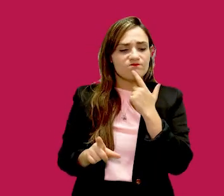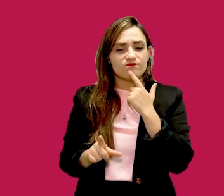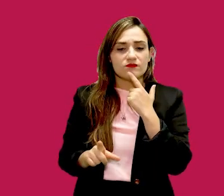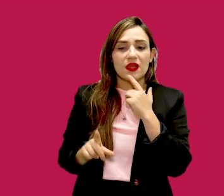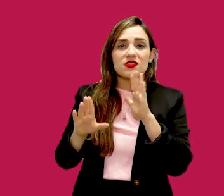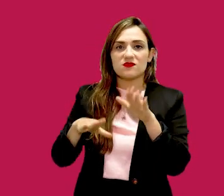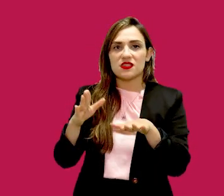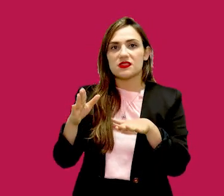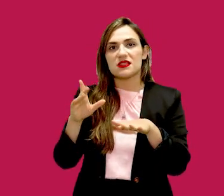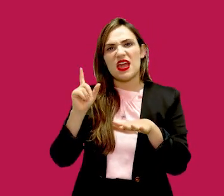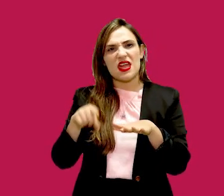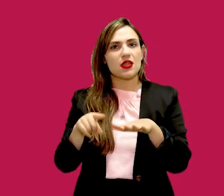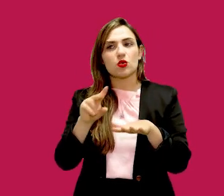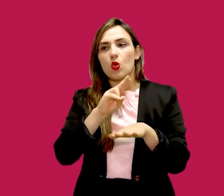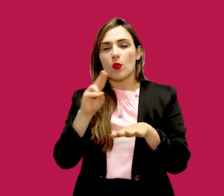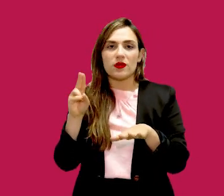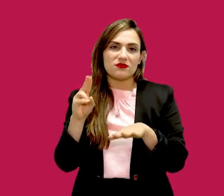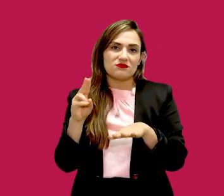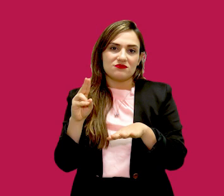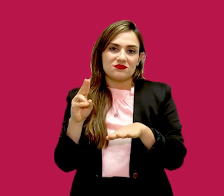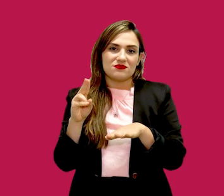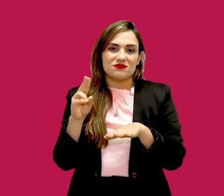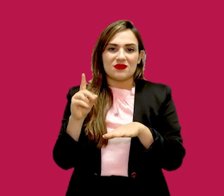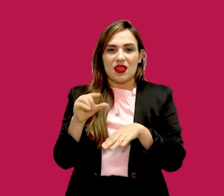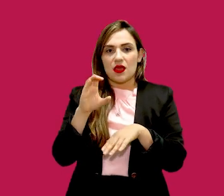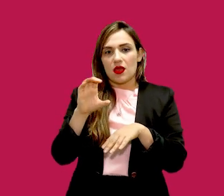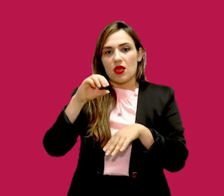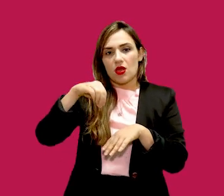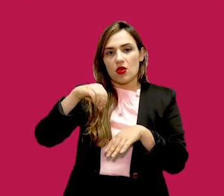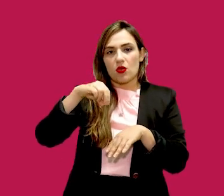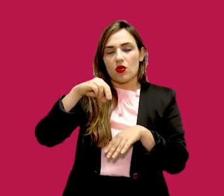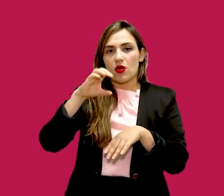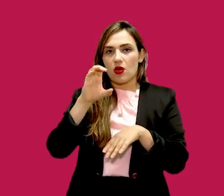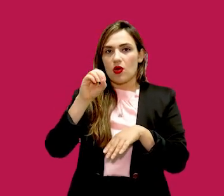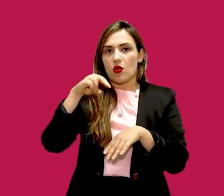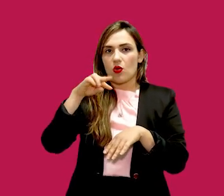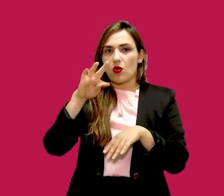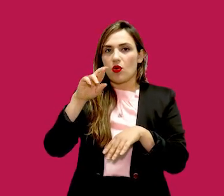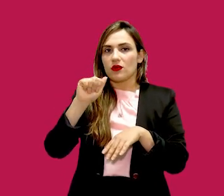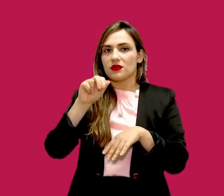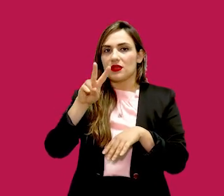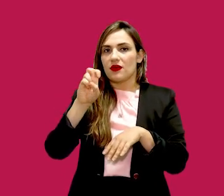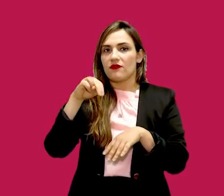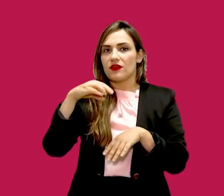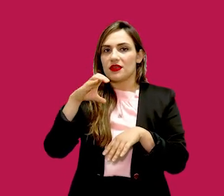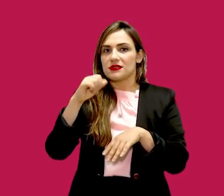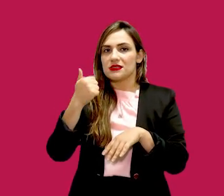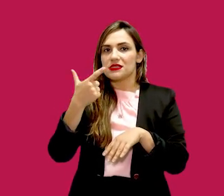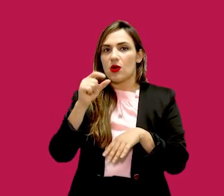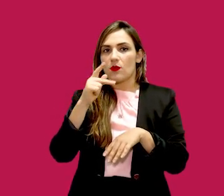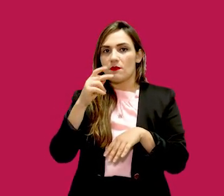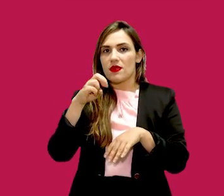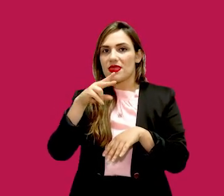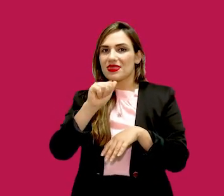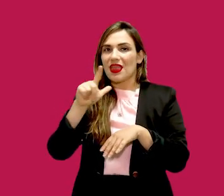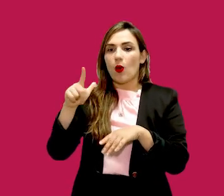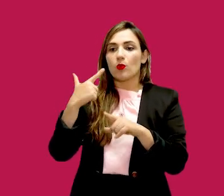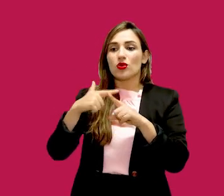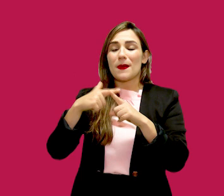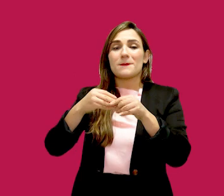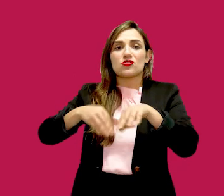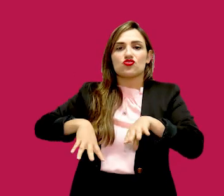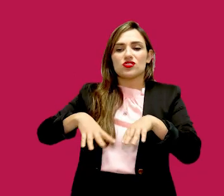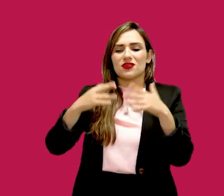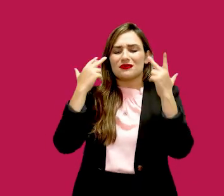de menor potencial ofensivo, né, que seria uma contravenção penal de perturbar a tranquilidade.